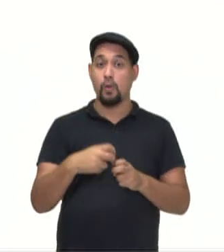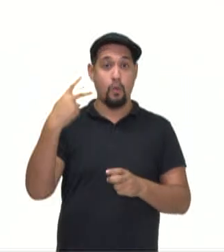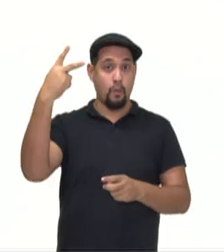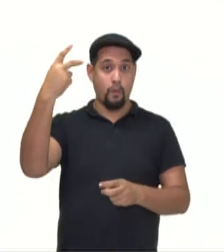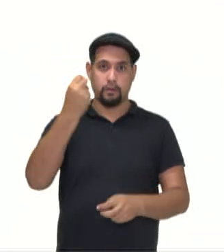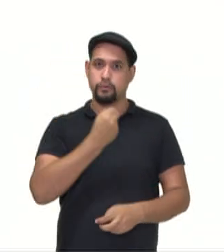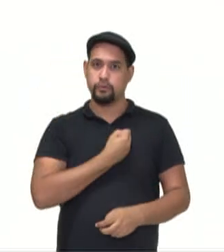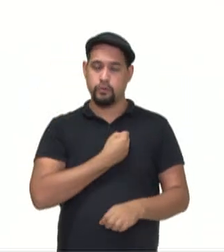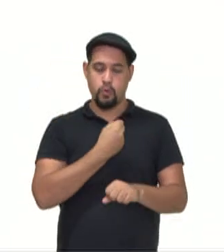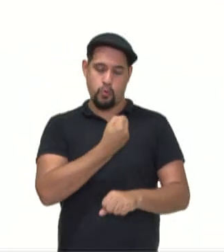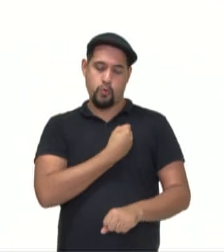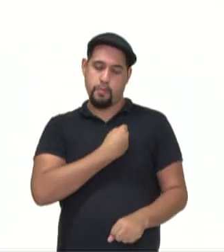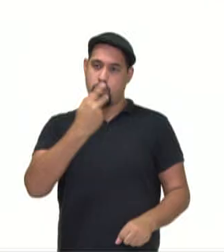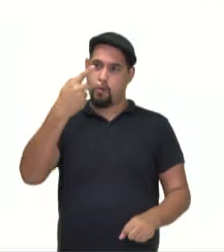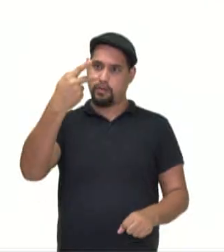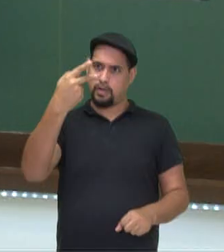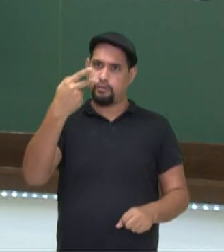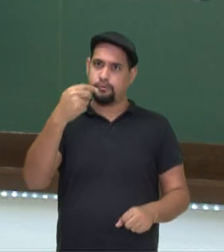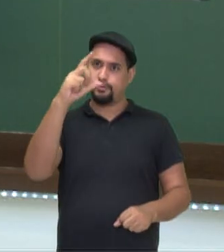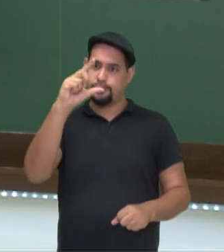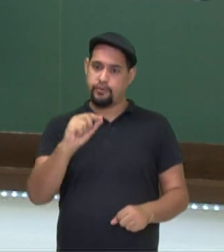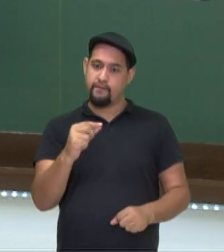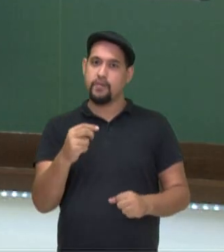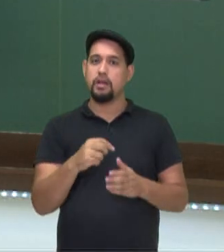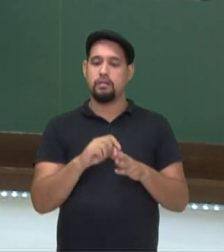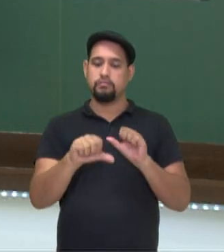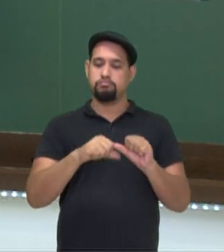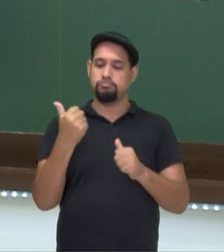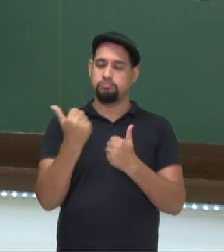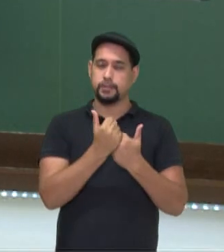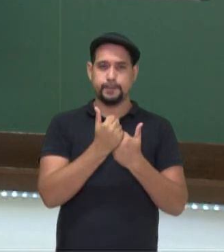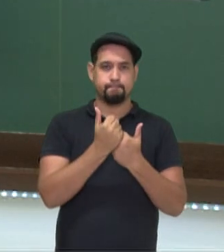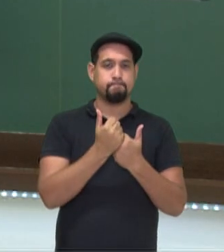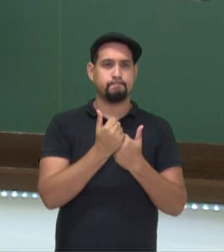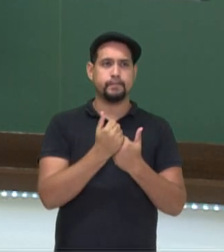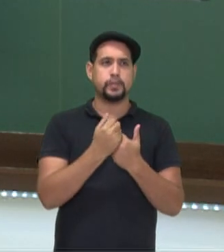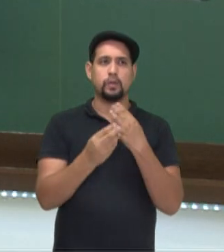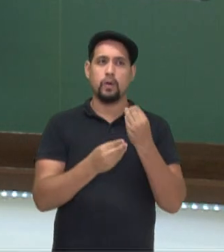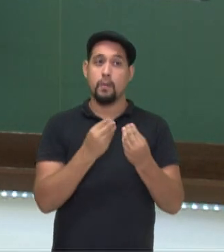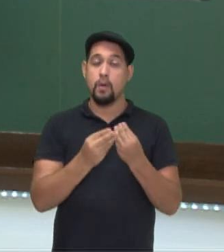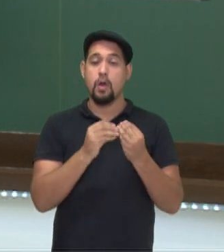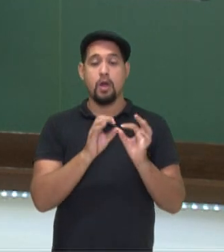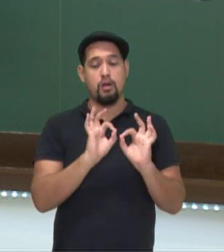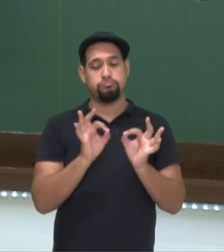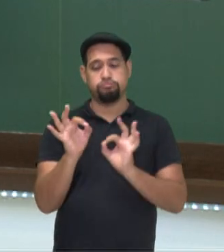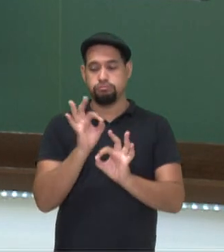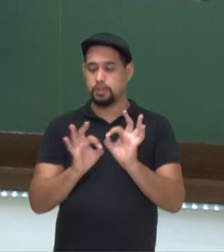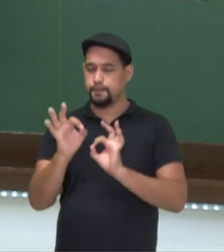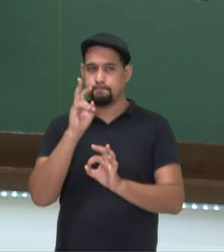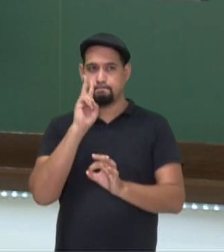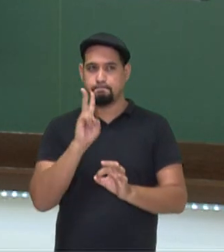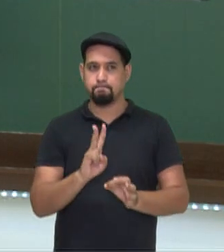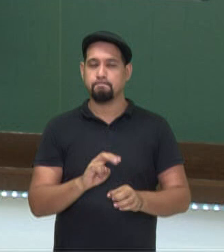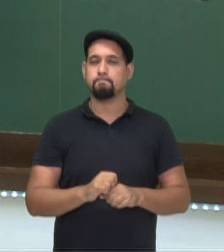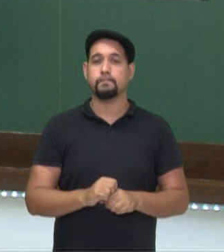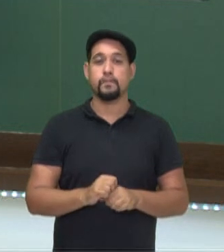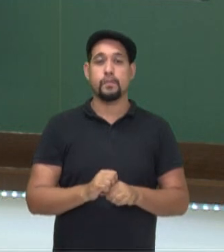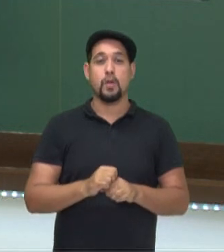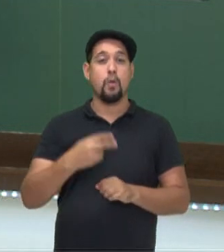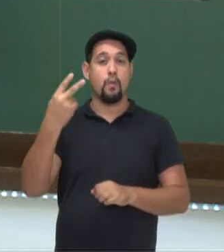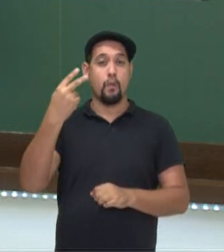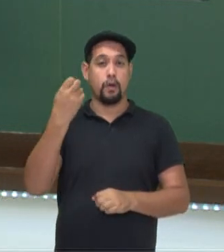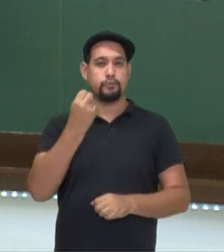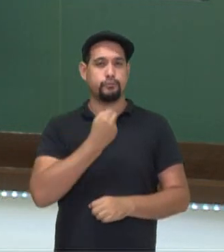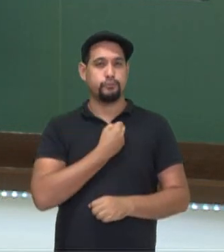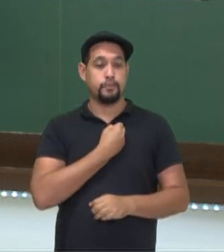número diminuído você vai trocar por menos, tá? Então vai ficar nessa ordem, na ordem que a gente lê. Quadrado do